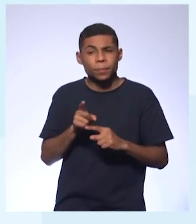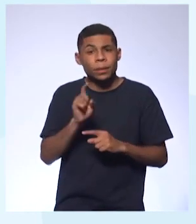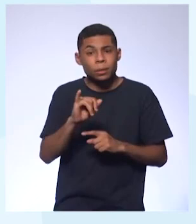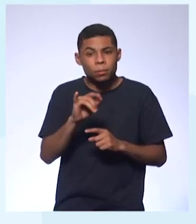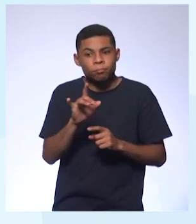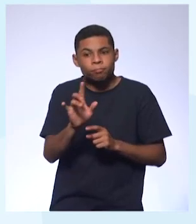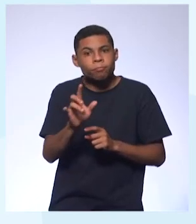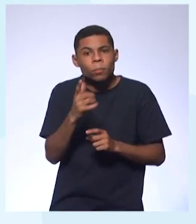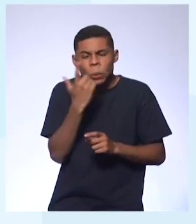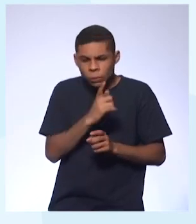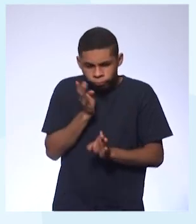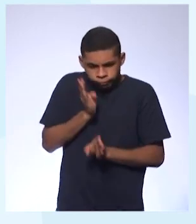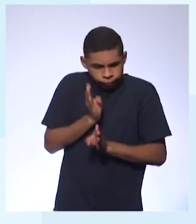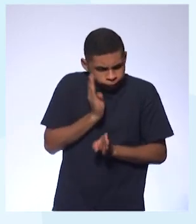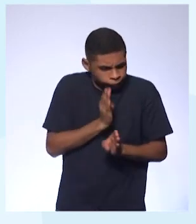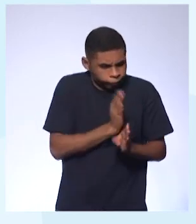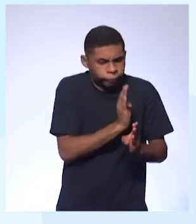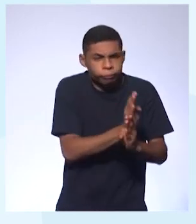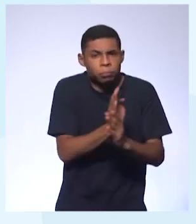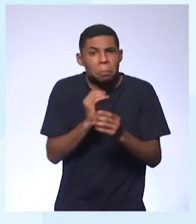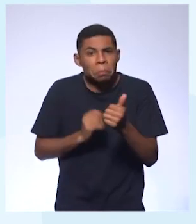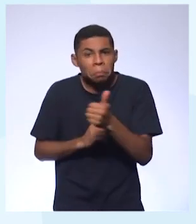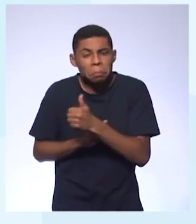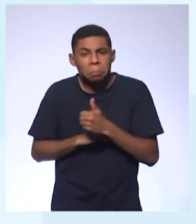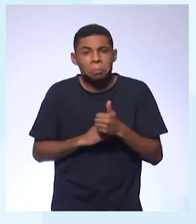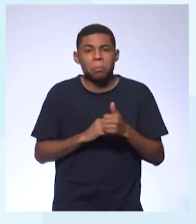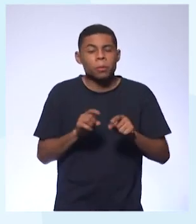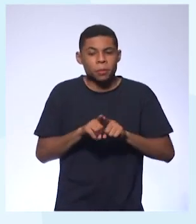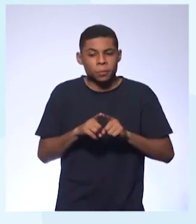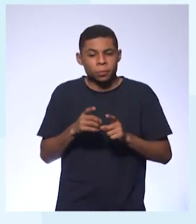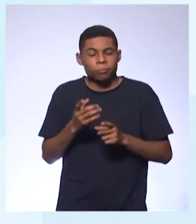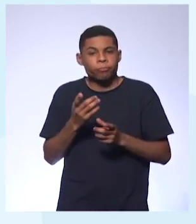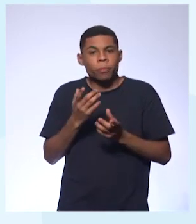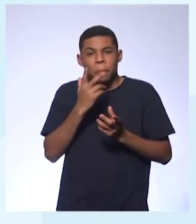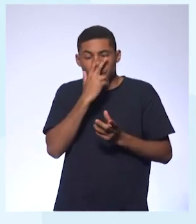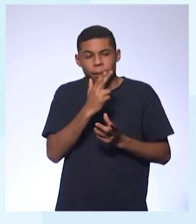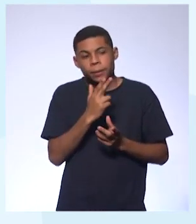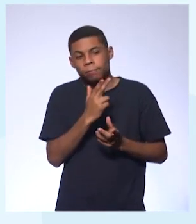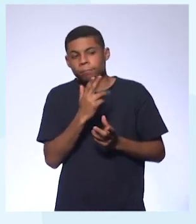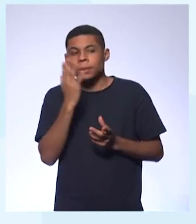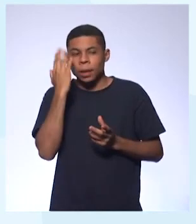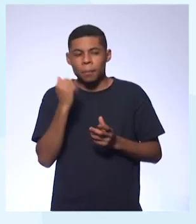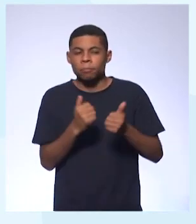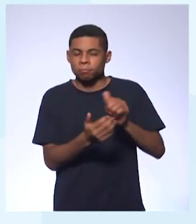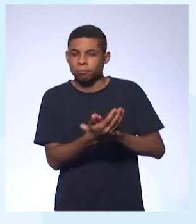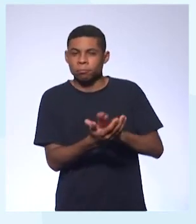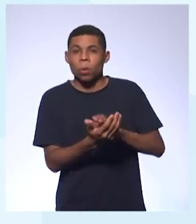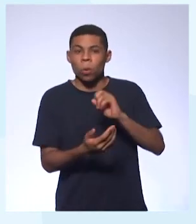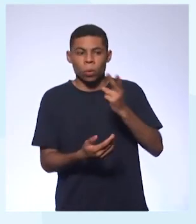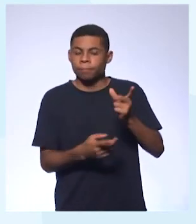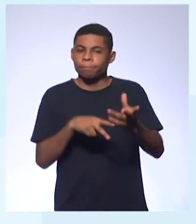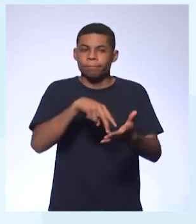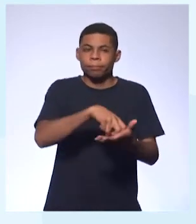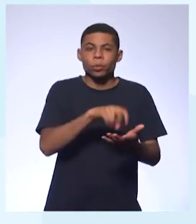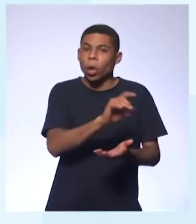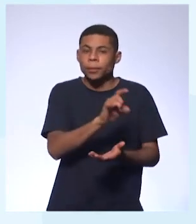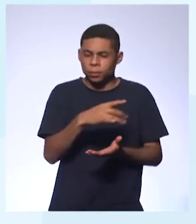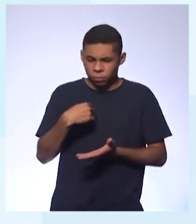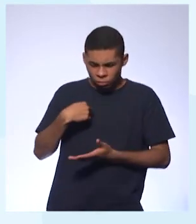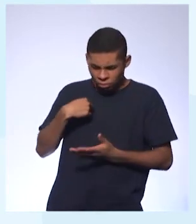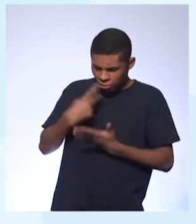forem canalizados para a exposição ou a punição, perde-se a oportunidade de que